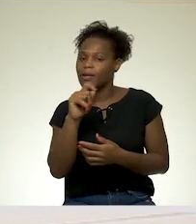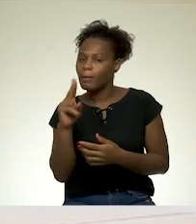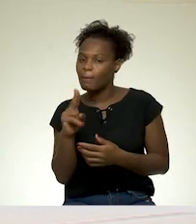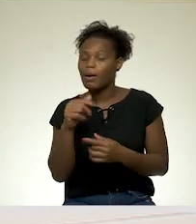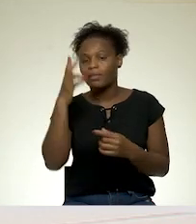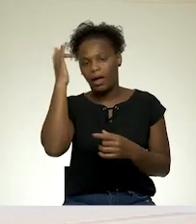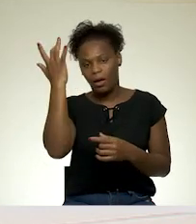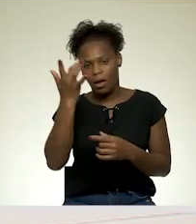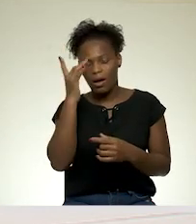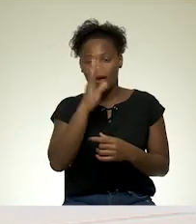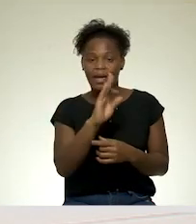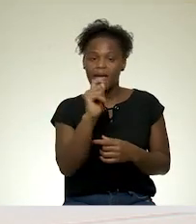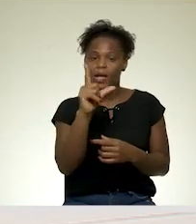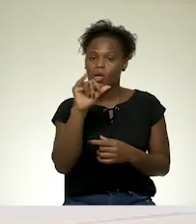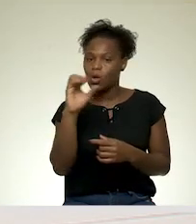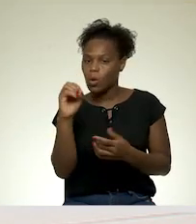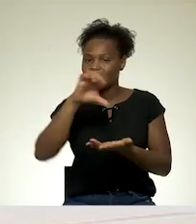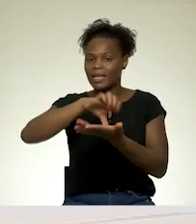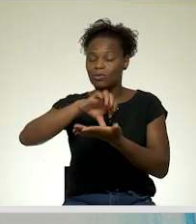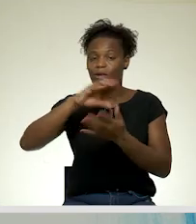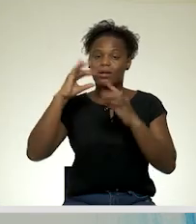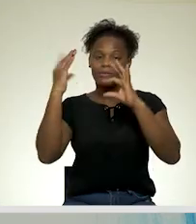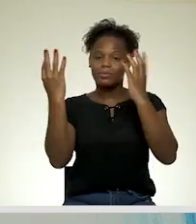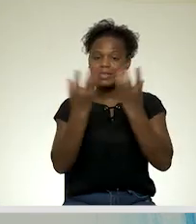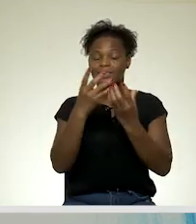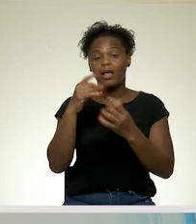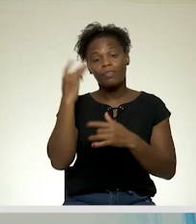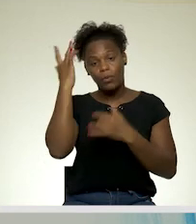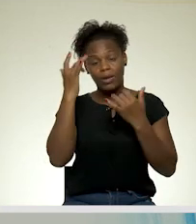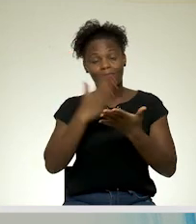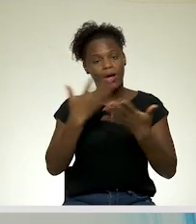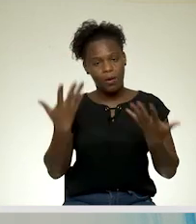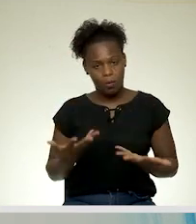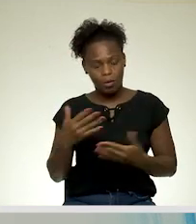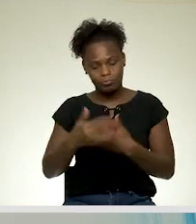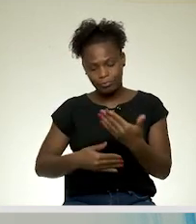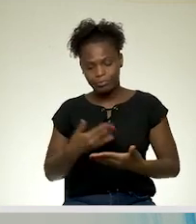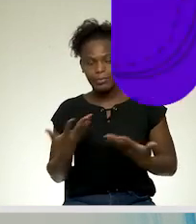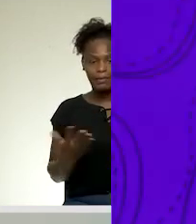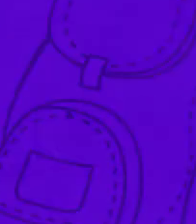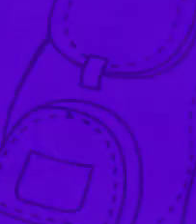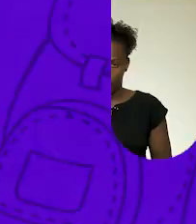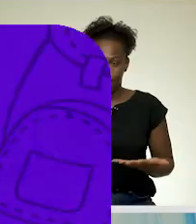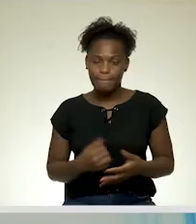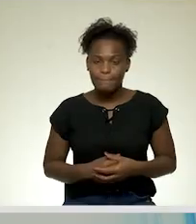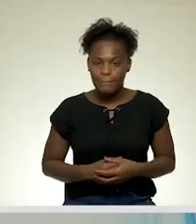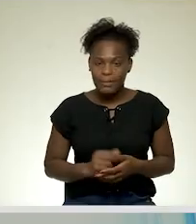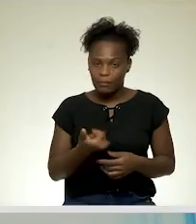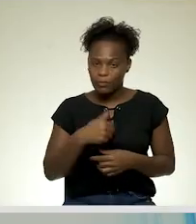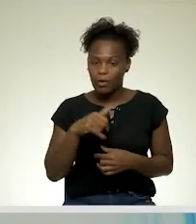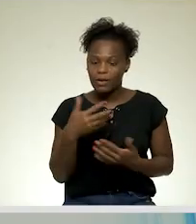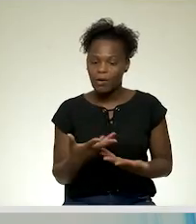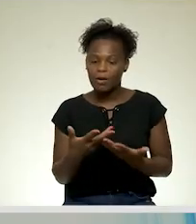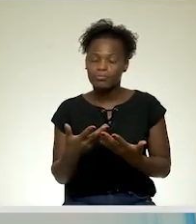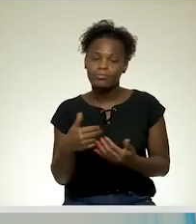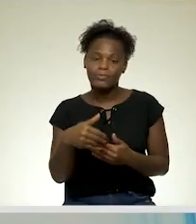a teoria heliocêntrica da natureza, a teoria que está até então em vigor. Vamos passar então